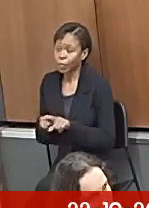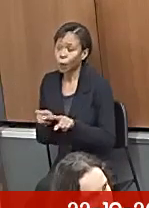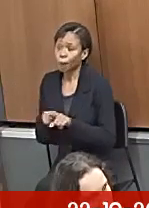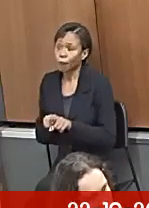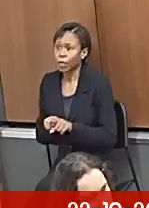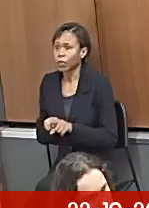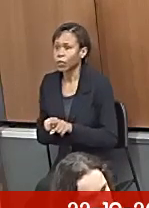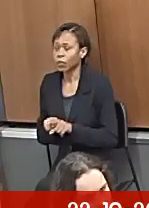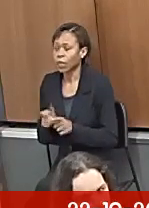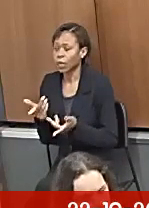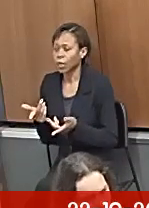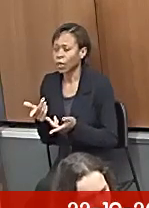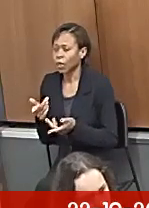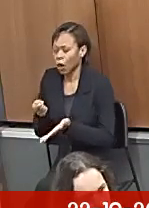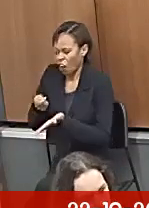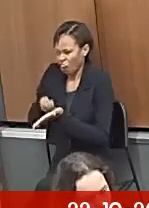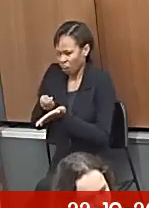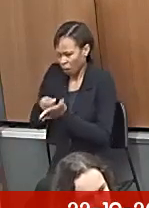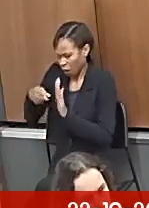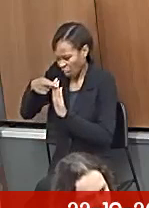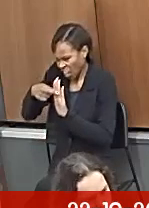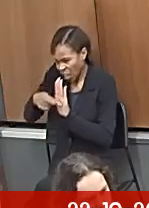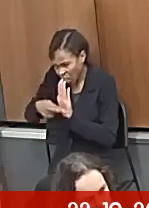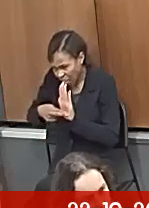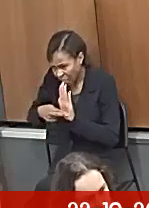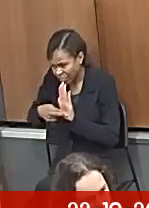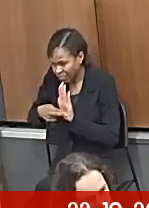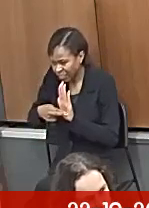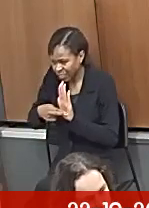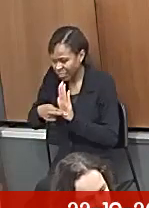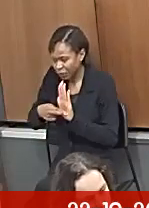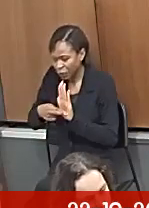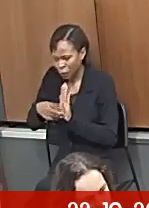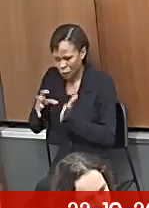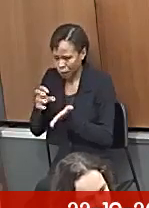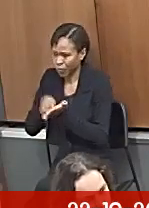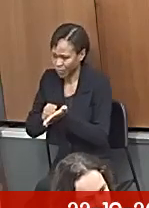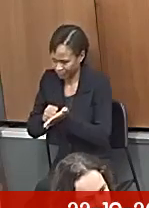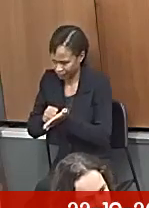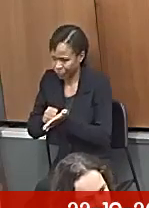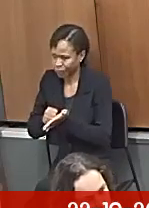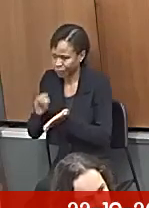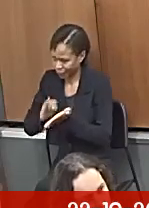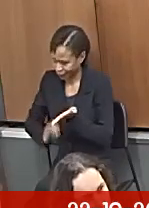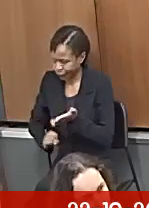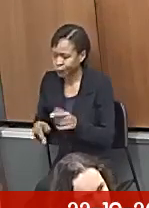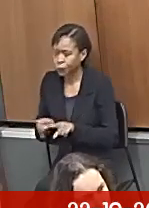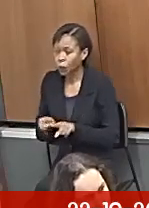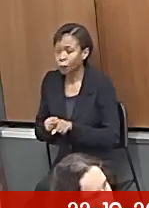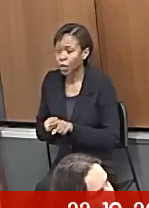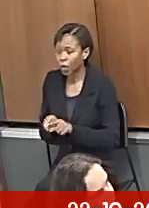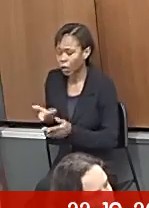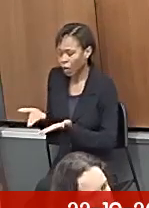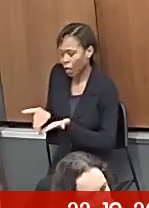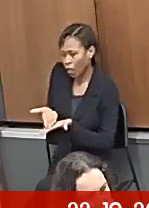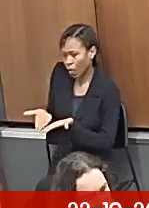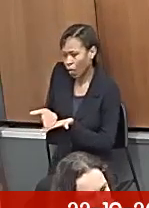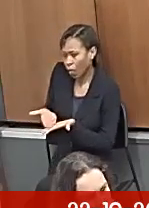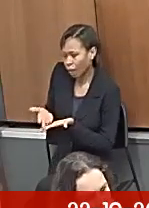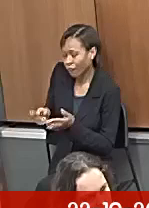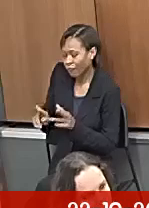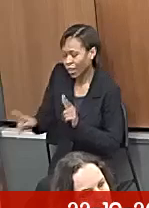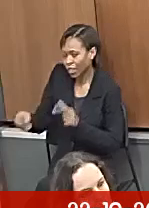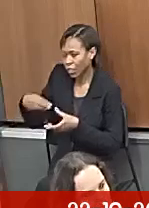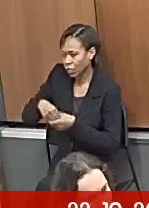não razoáveis para matrícula, eu já dei aqui um caso, já relatei aqui um caso. Tratamento diferenciado em sala de